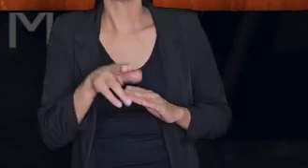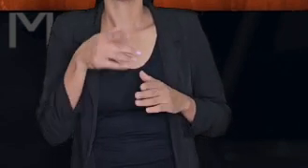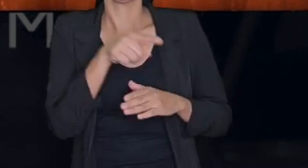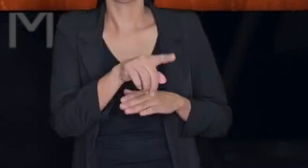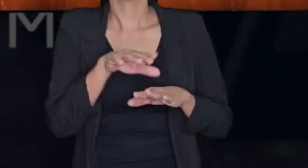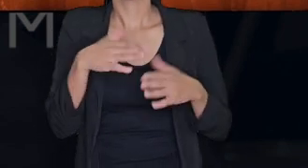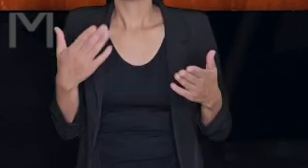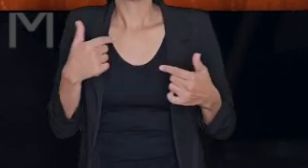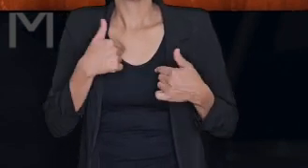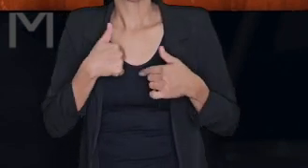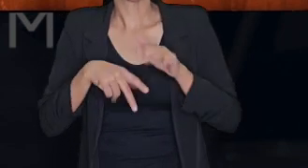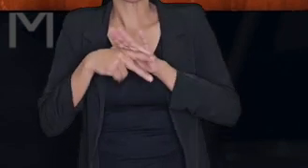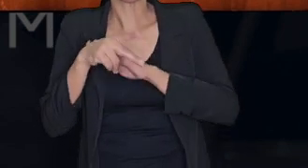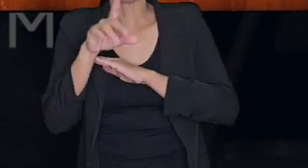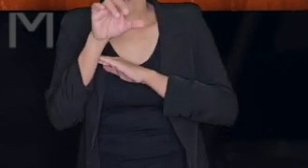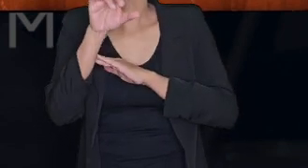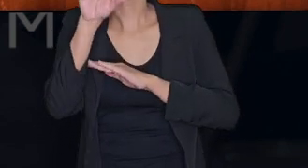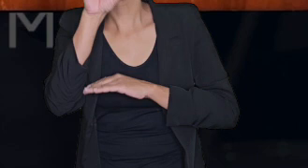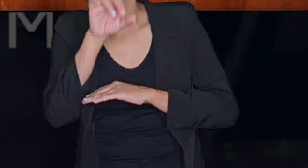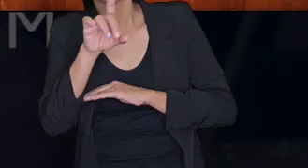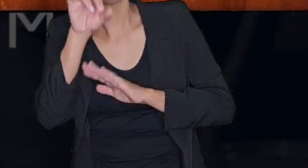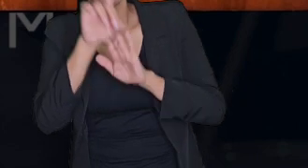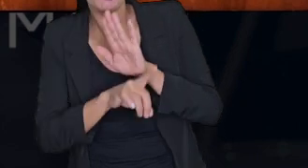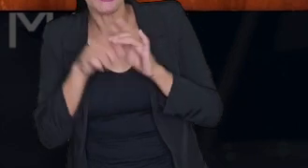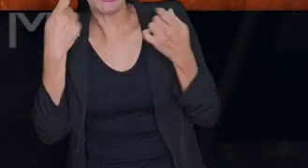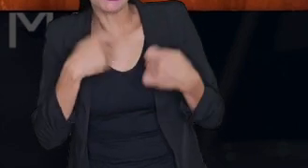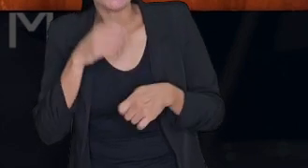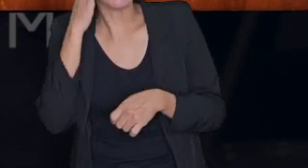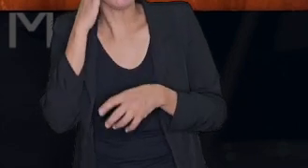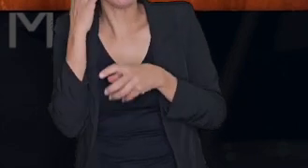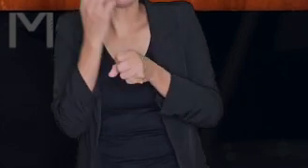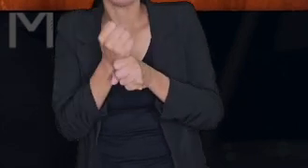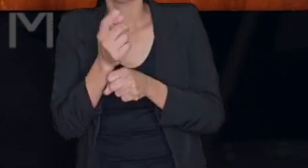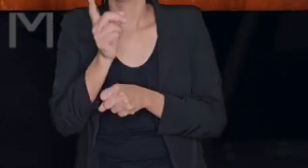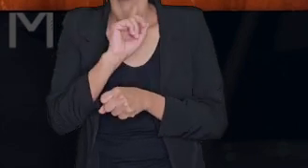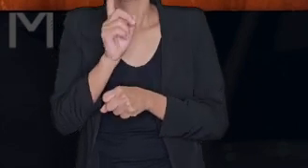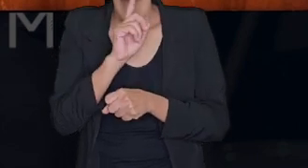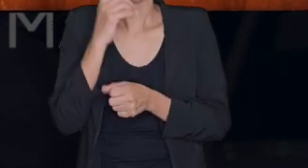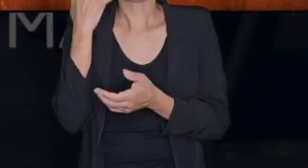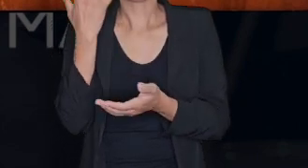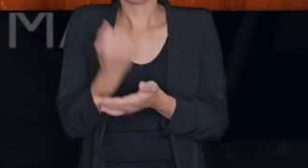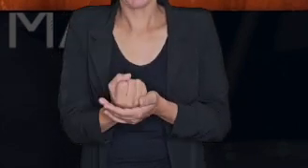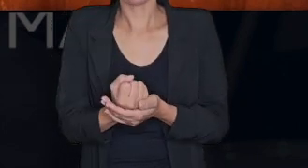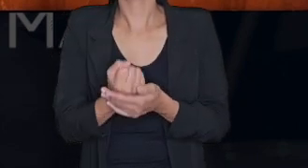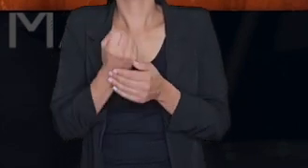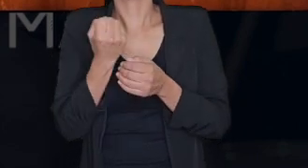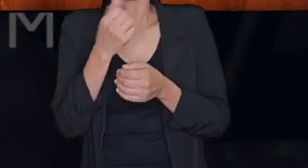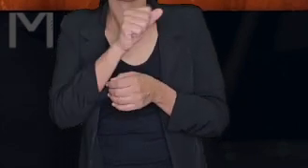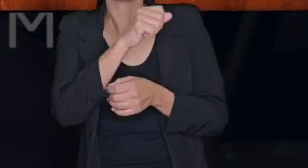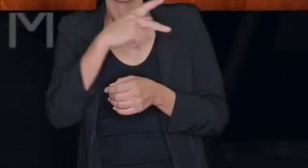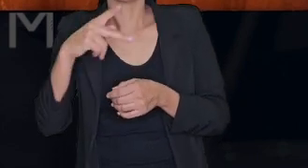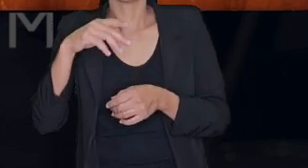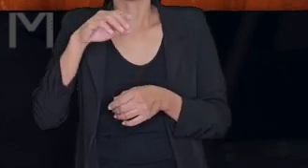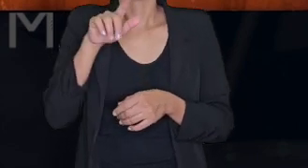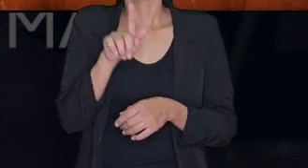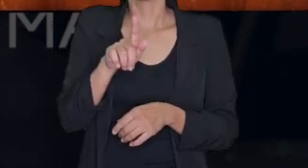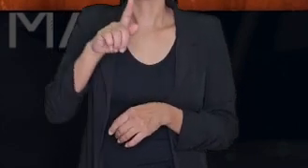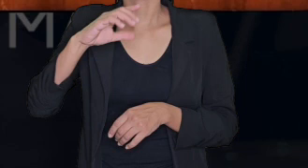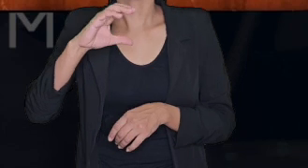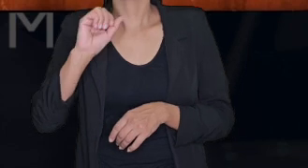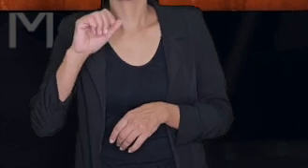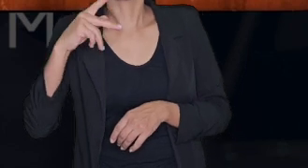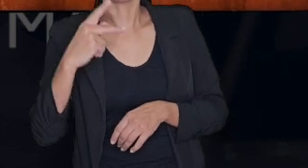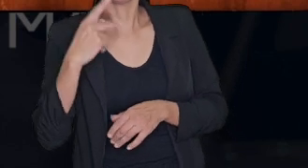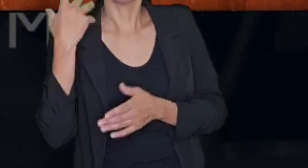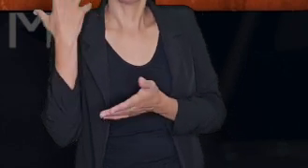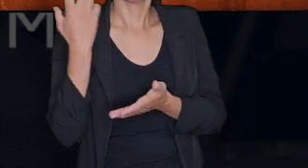E daí a gente aplica aqui. Hércules, mas eu sou do direito, eu preciso saber matemática. Não, baixa o programinha